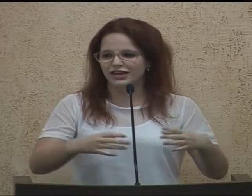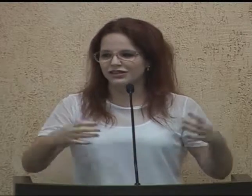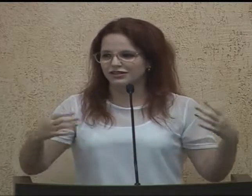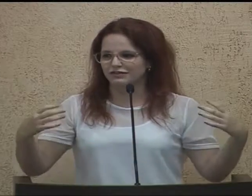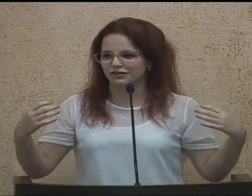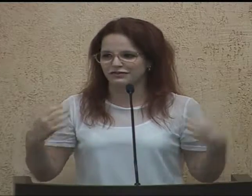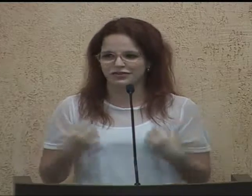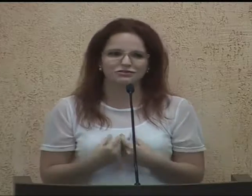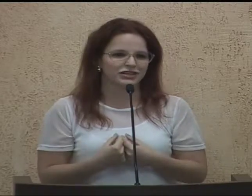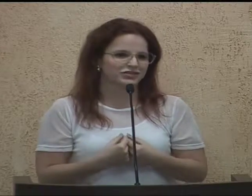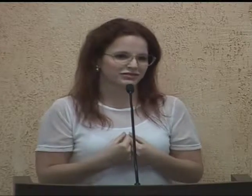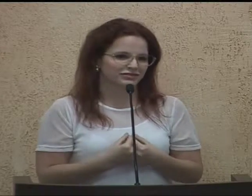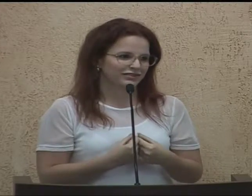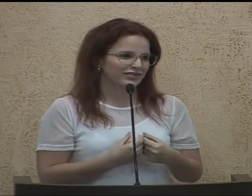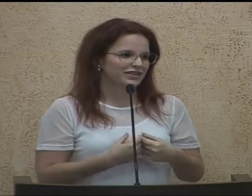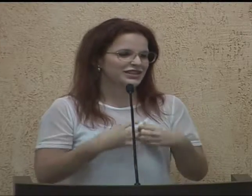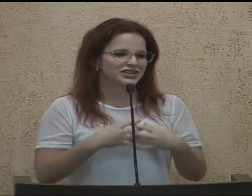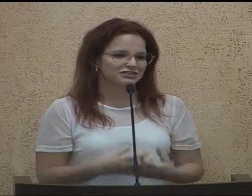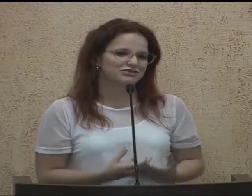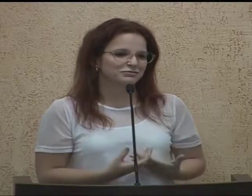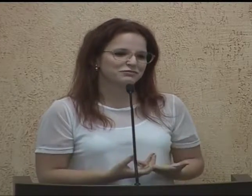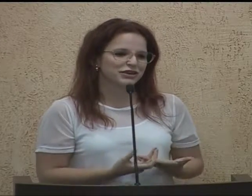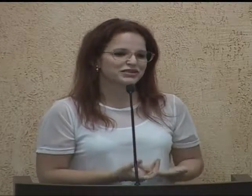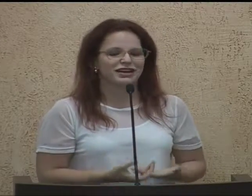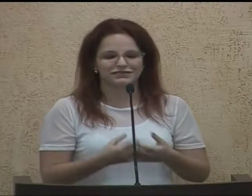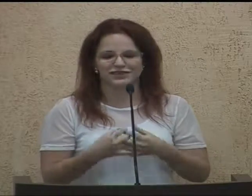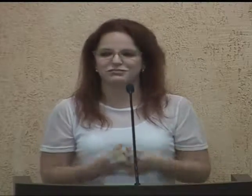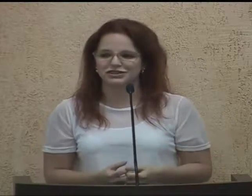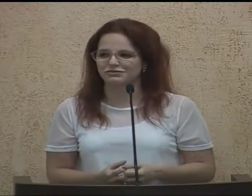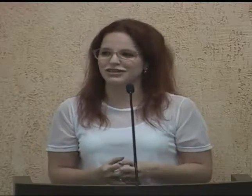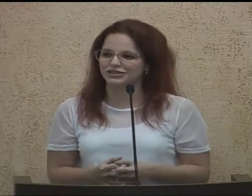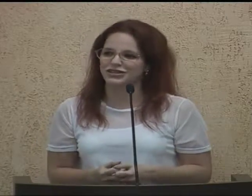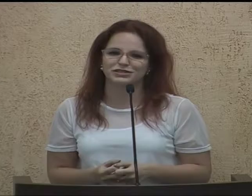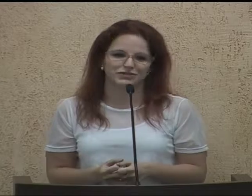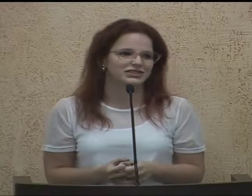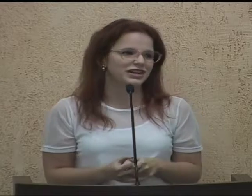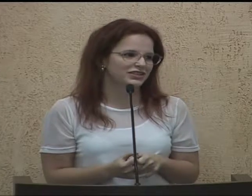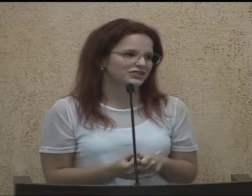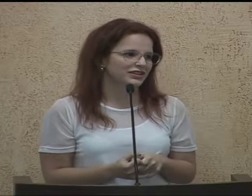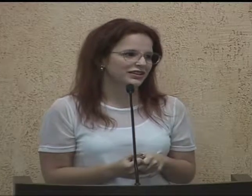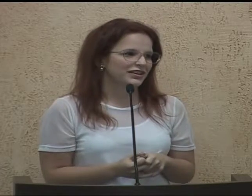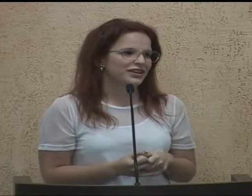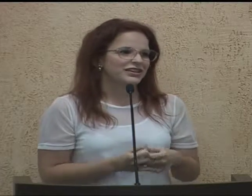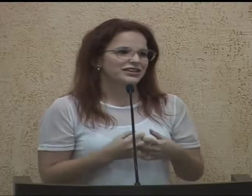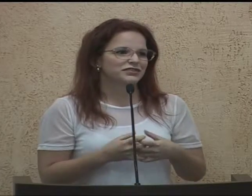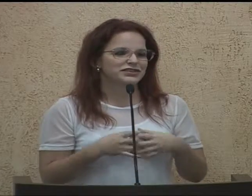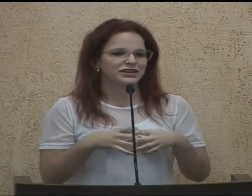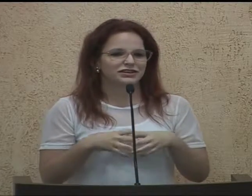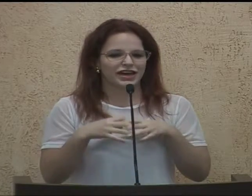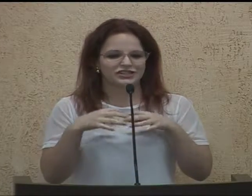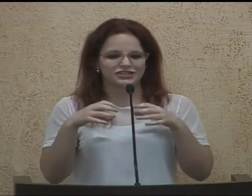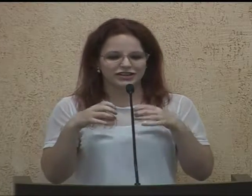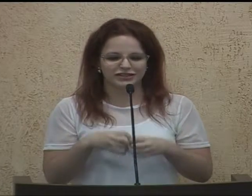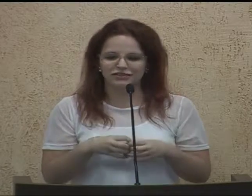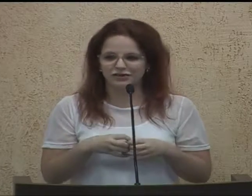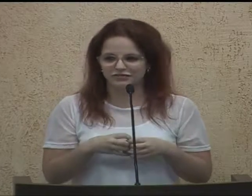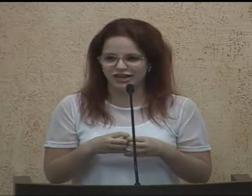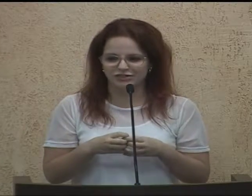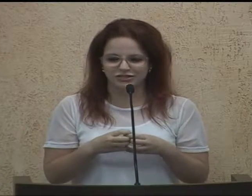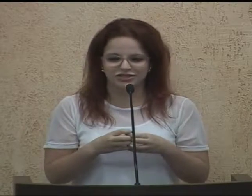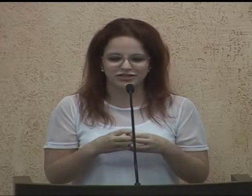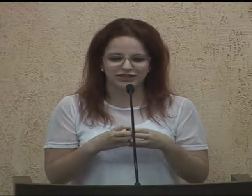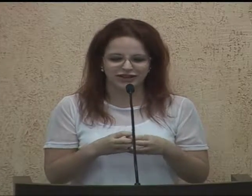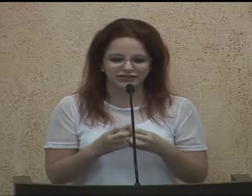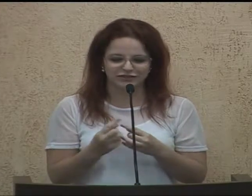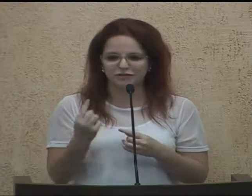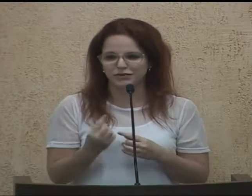toda a rede que envolve esse doente. Se a gente não tomar cuidado, vai estar mais doente que esse paciente. Então, assim, a gente tratando o